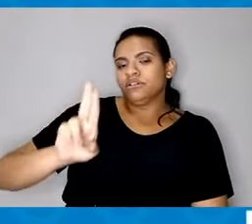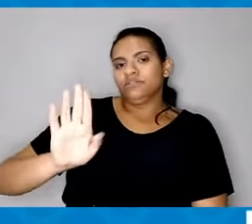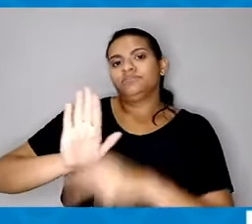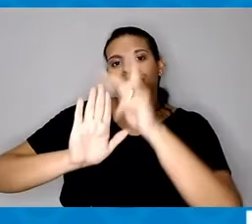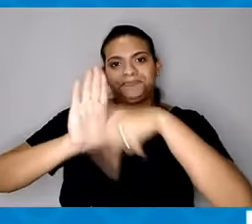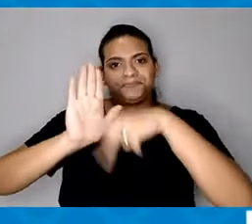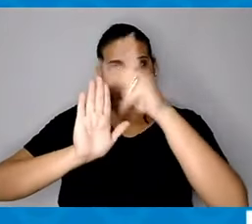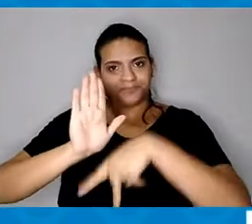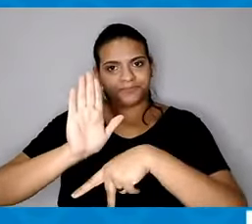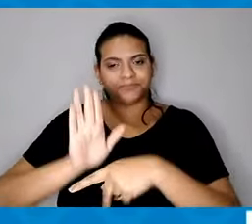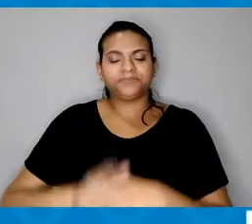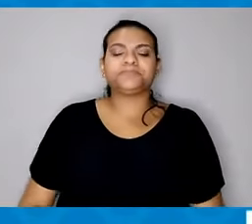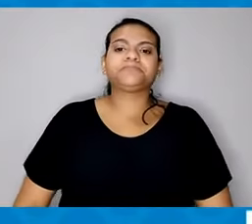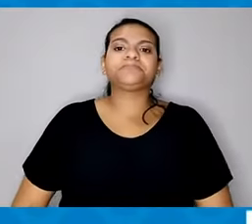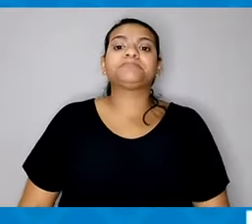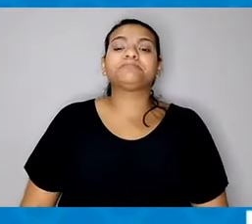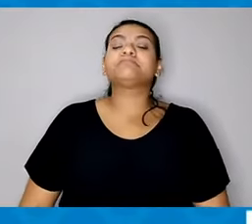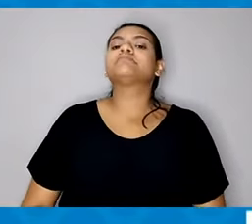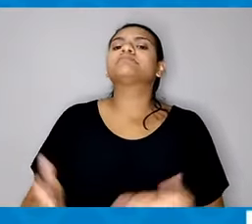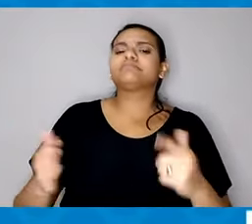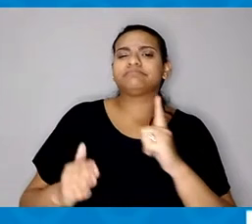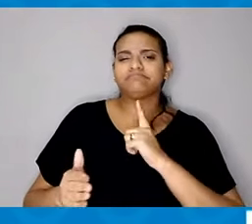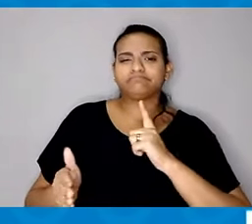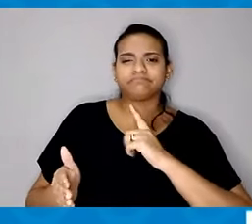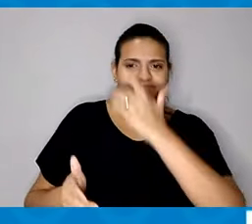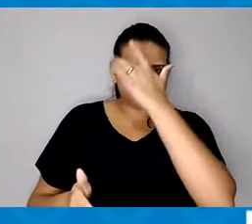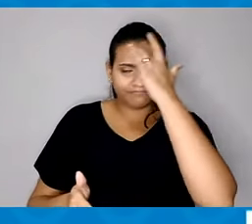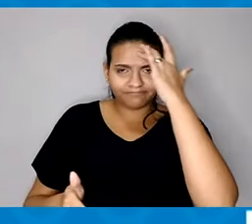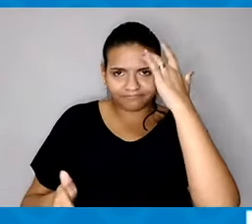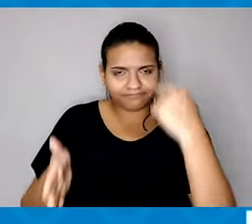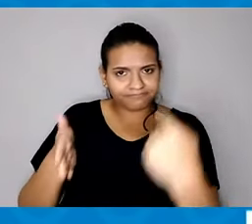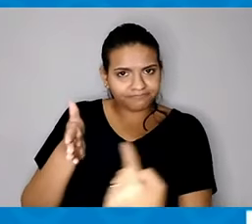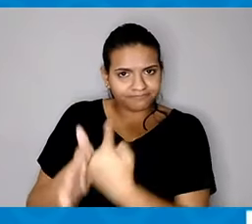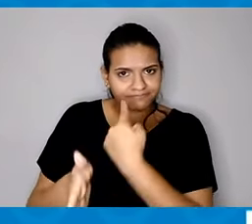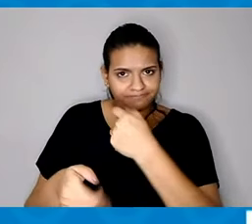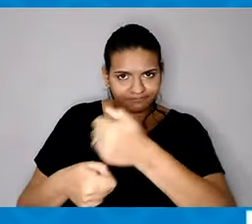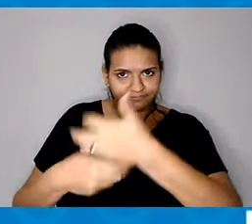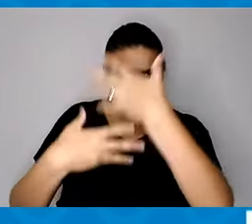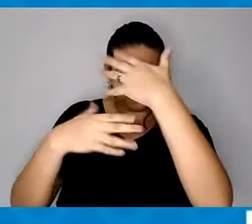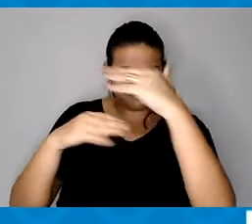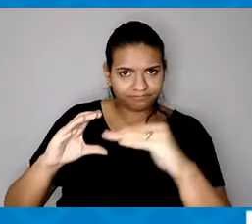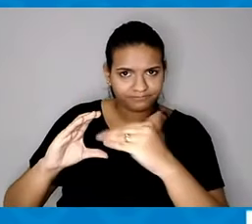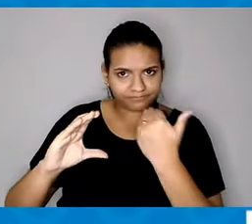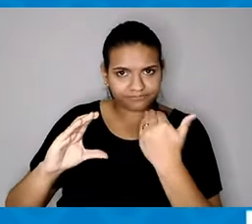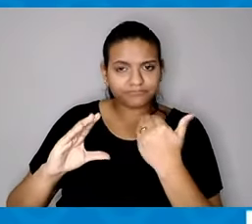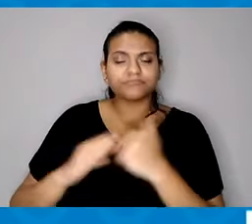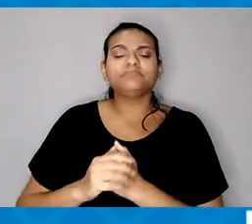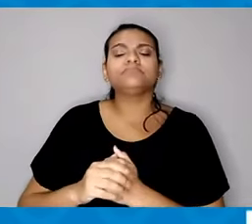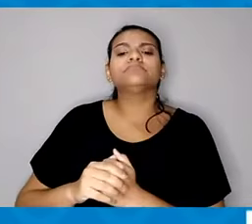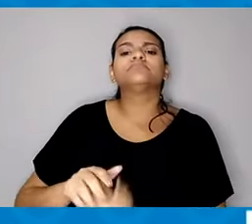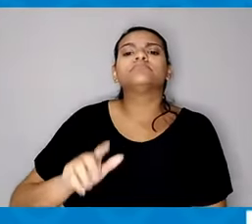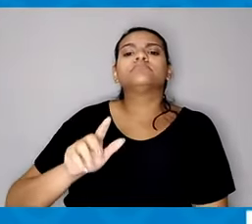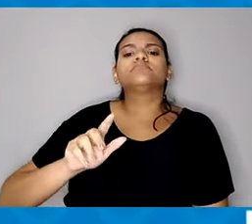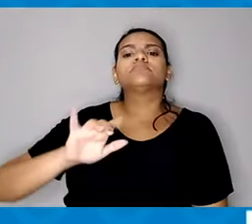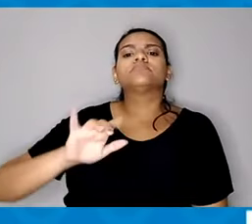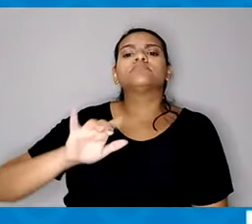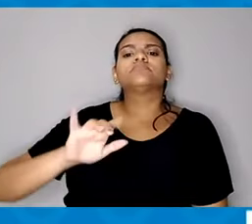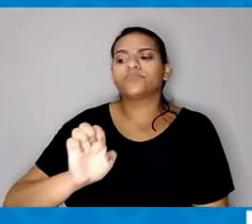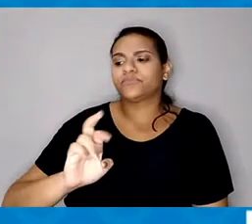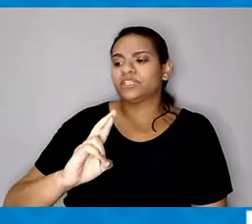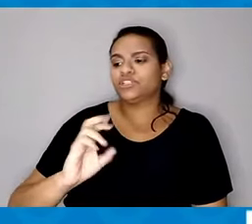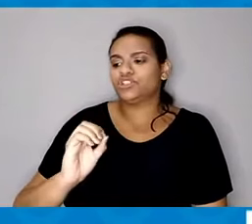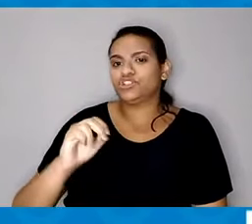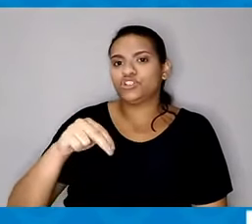Trazendo aqui uma pergunta do Jerônimo Barbosa Costa, ele trouxe como seria uma aula